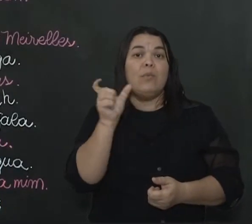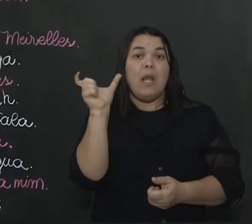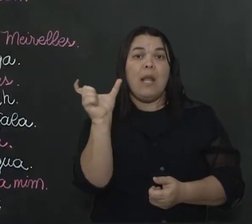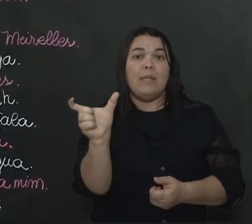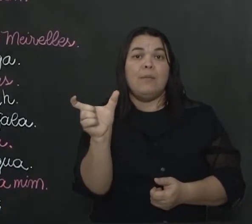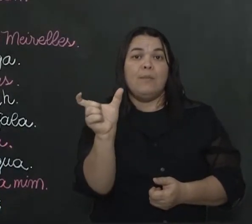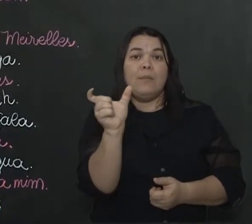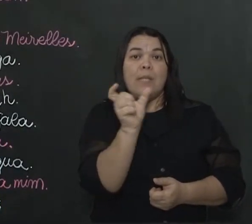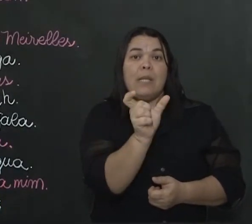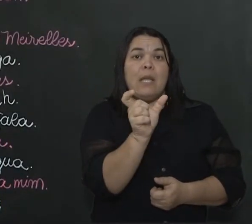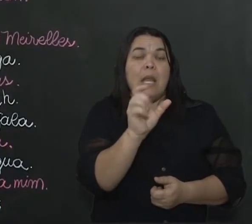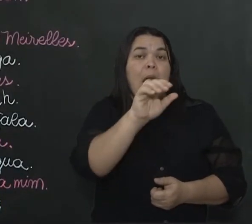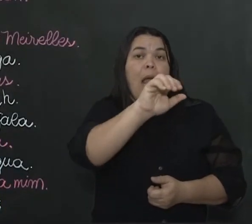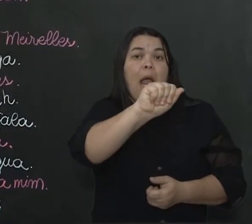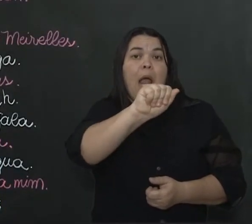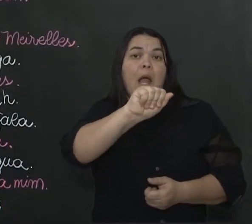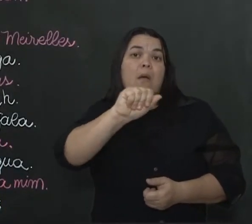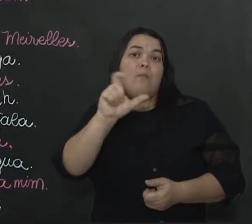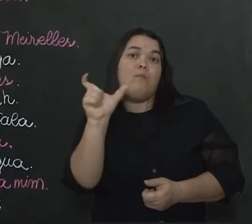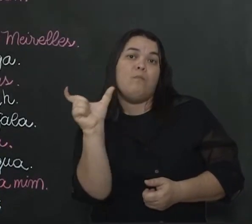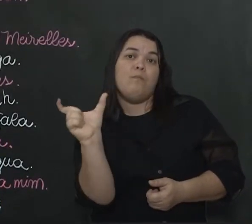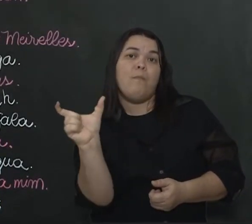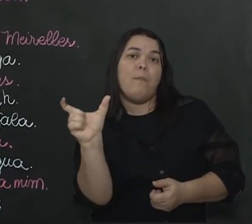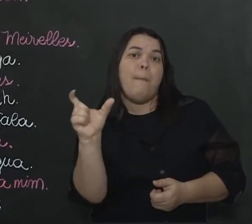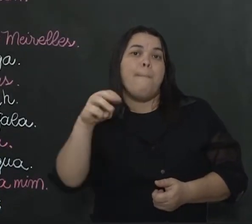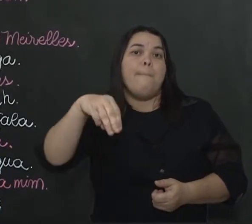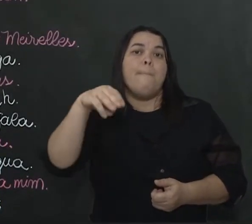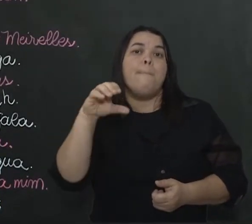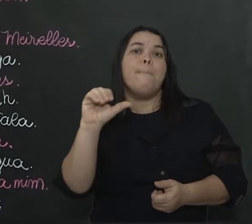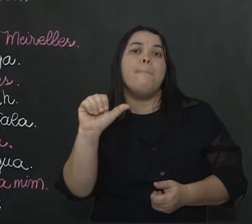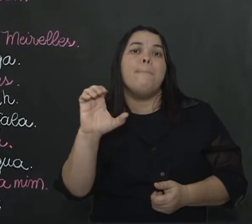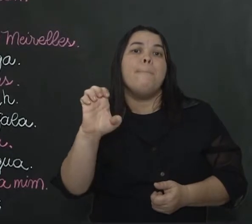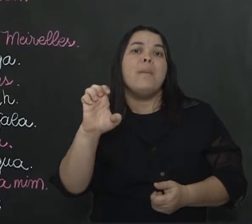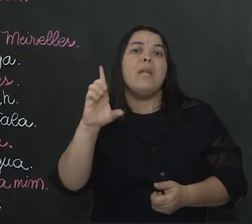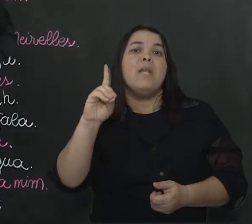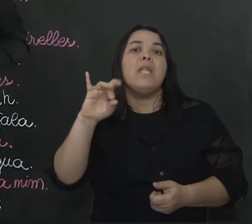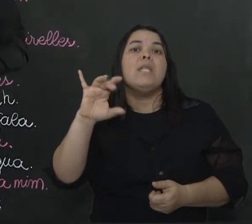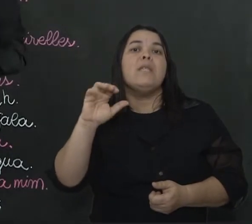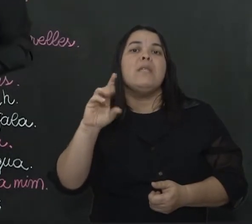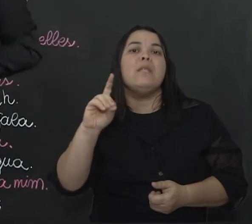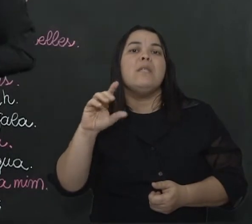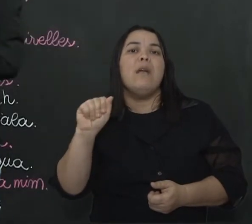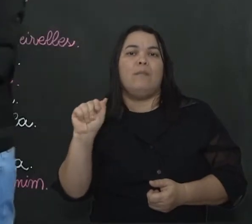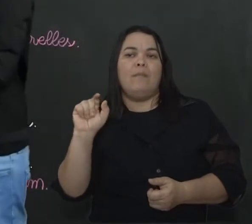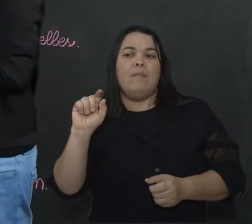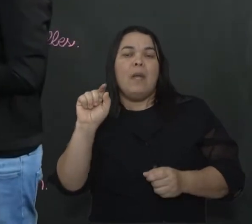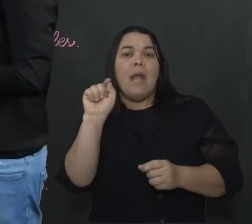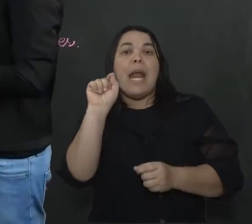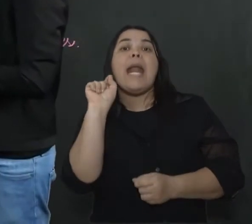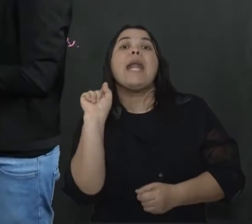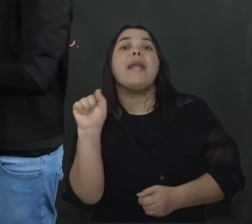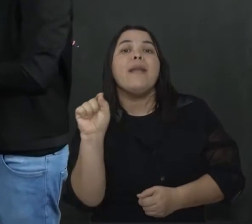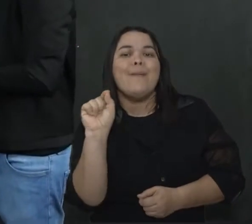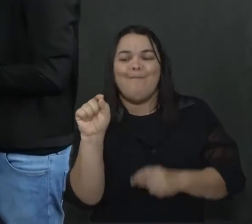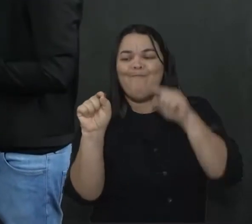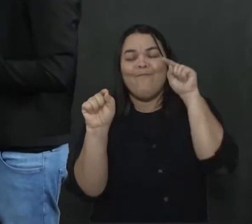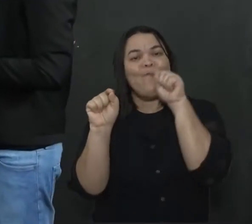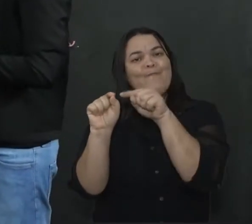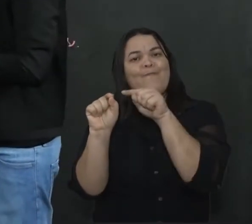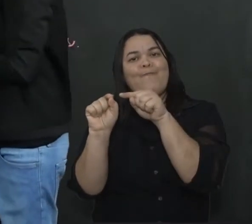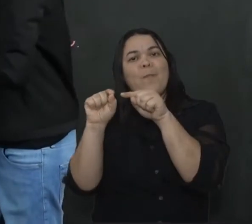à medida que é sempre escrita com a ocorrência da crase. À medida que o